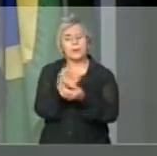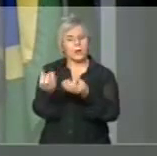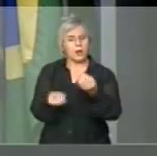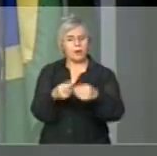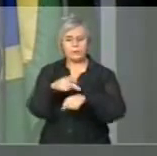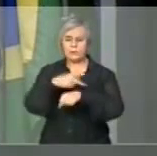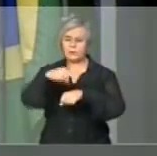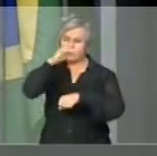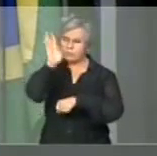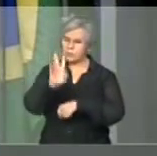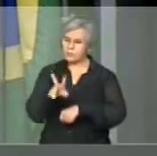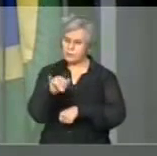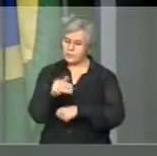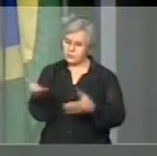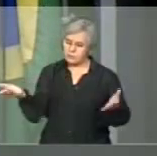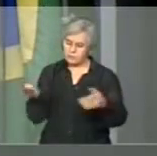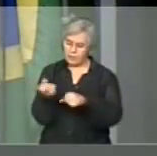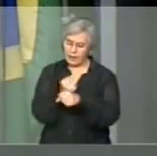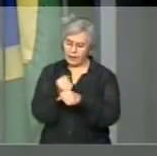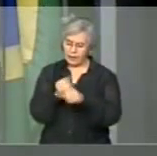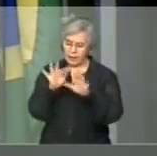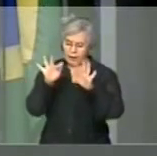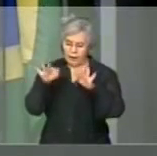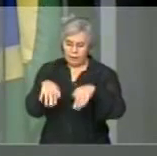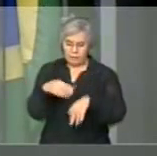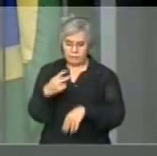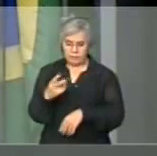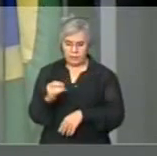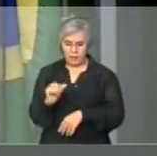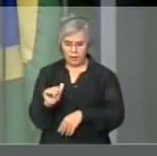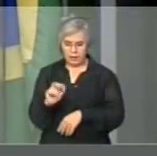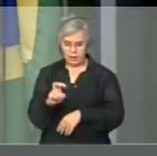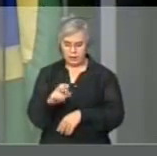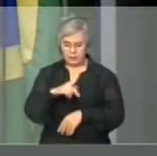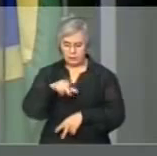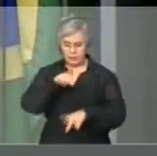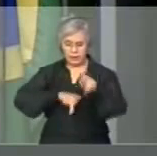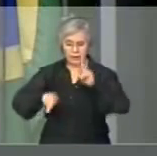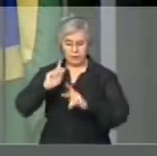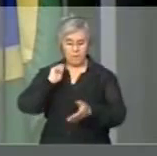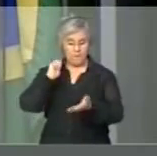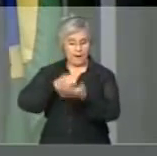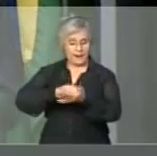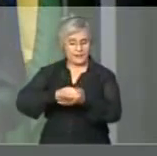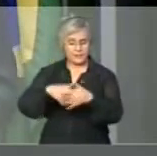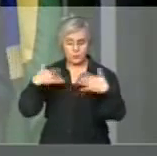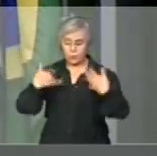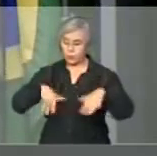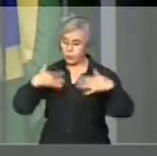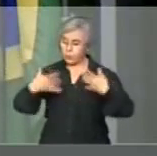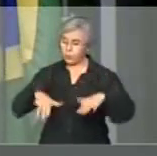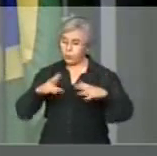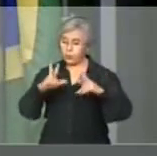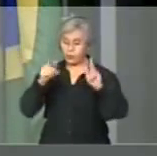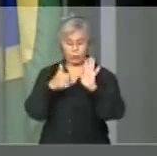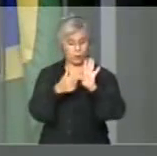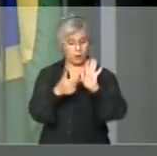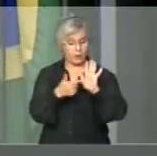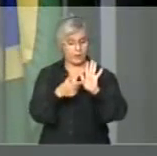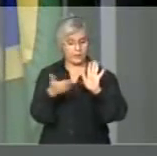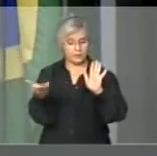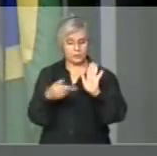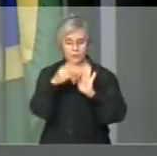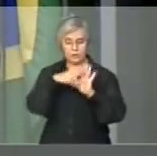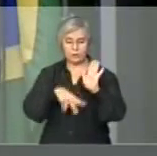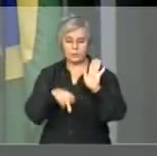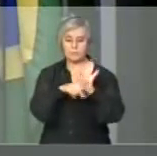poder virar esse ano com a sua população pagando um preço, como nessa medida provisória,